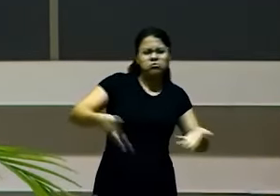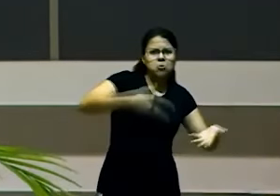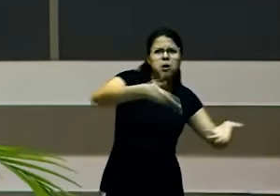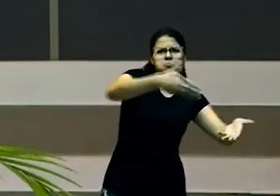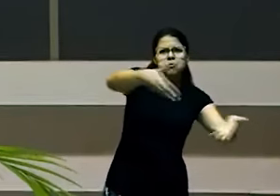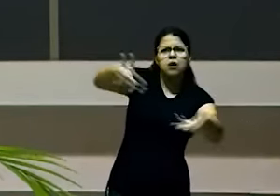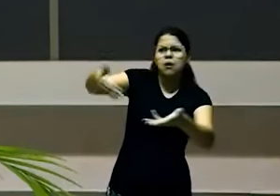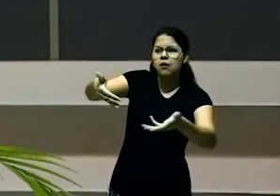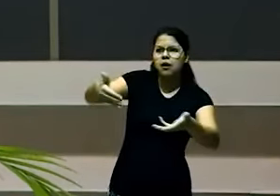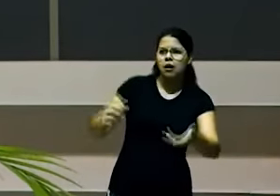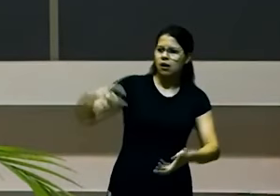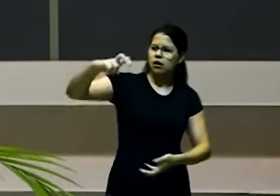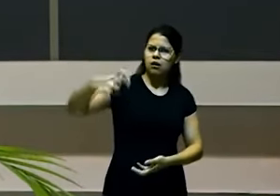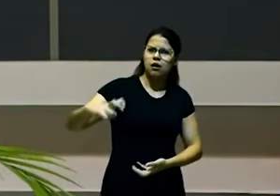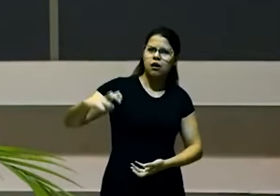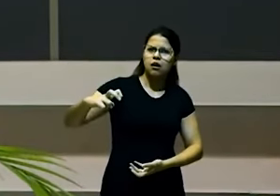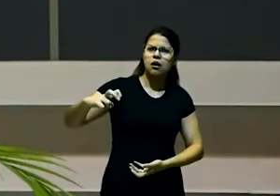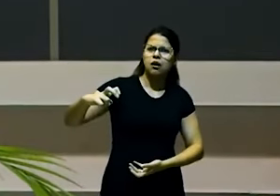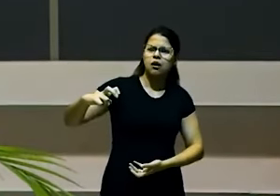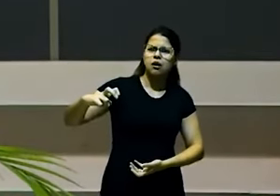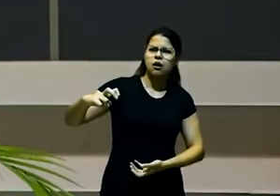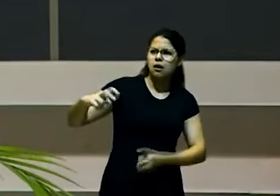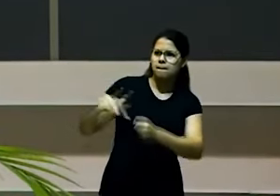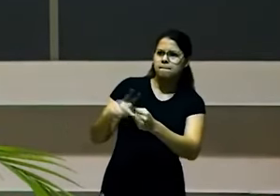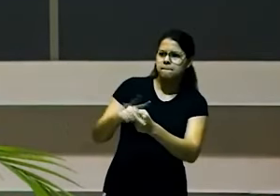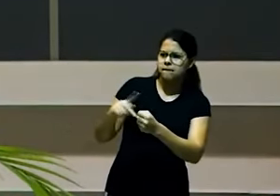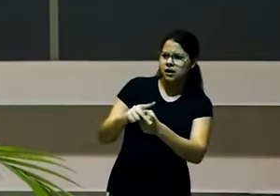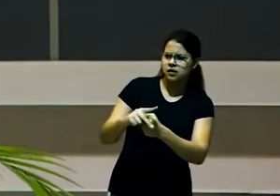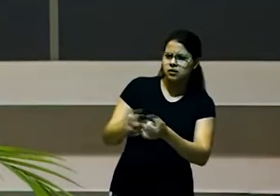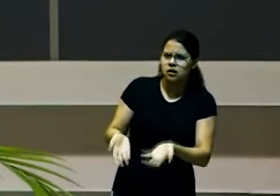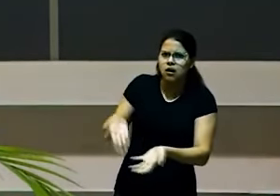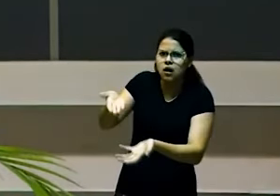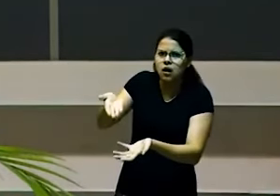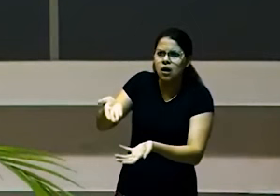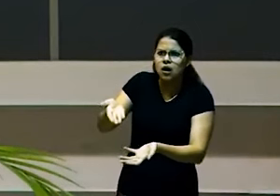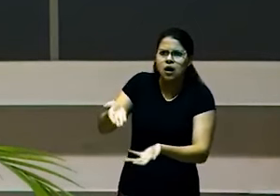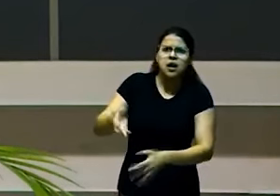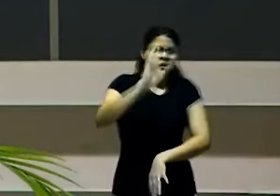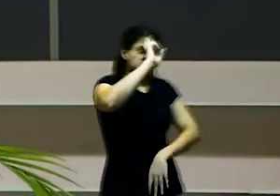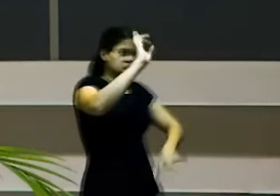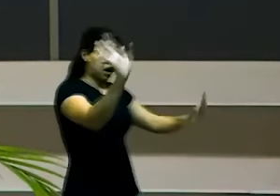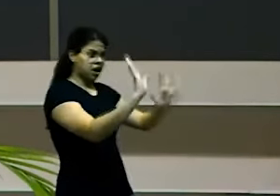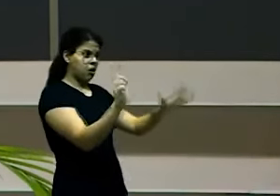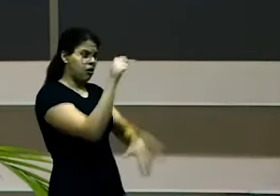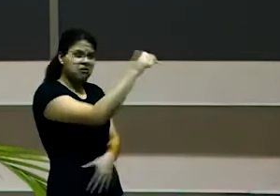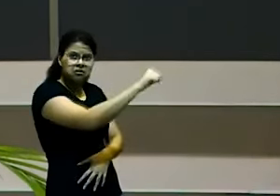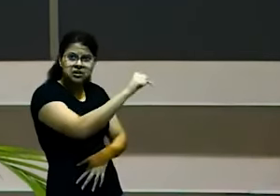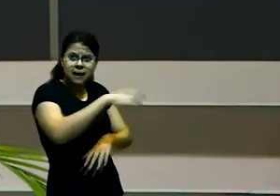Pedro a Bíblia diz que Pedro se levanta e falou assim Senhor Tô lavando os meus